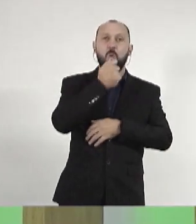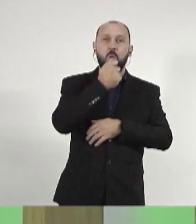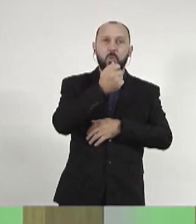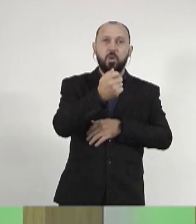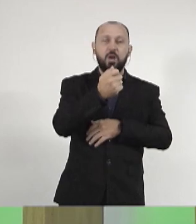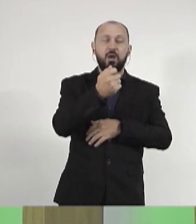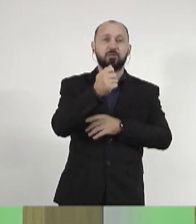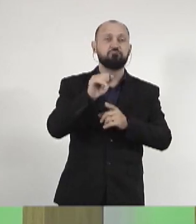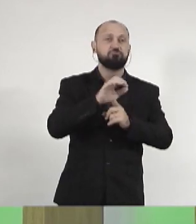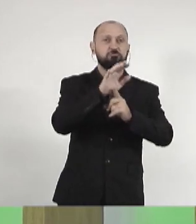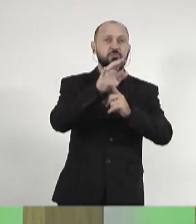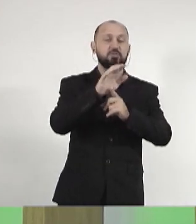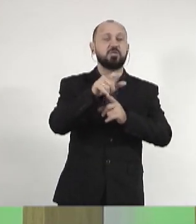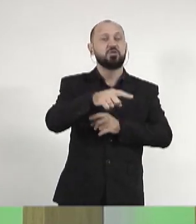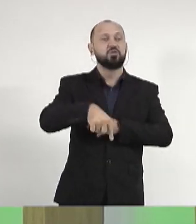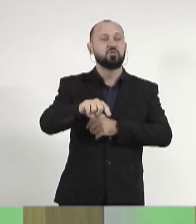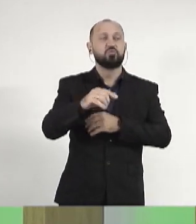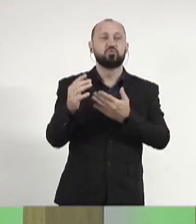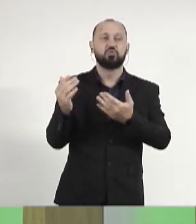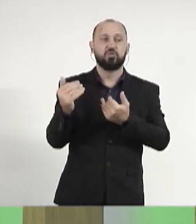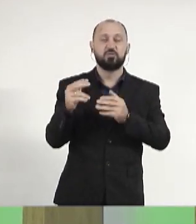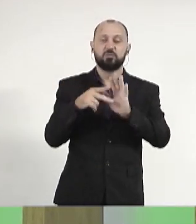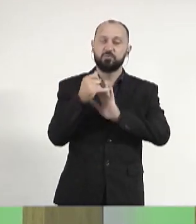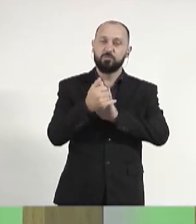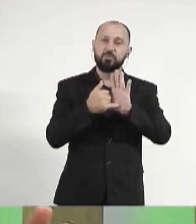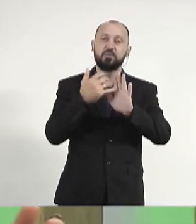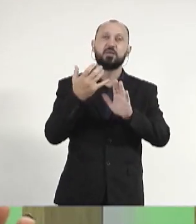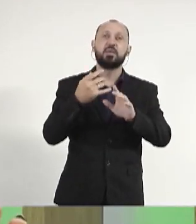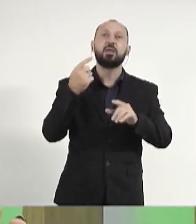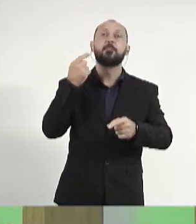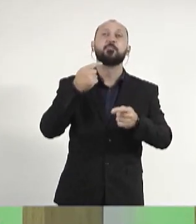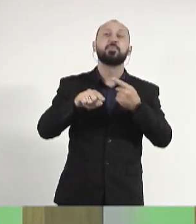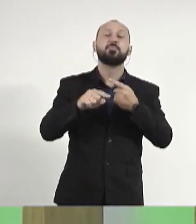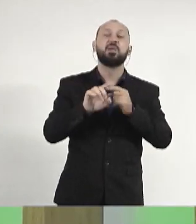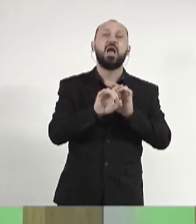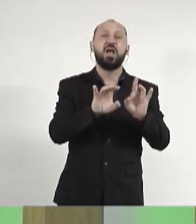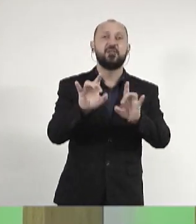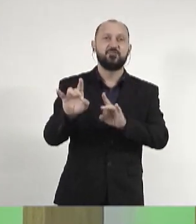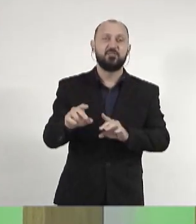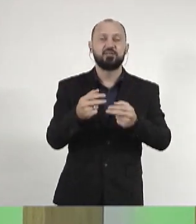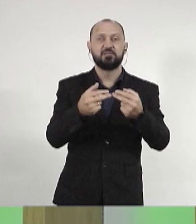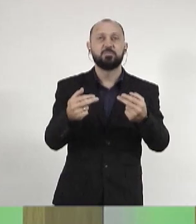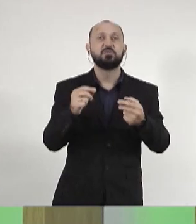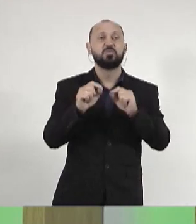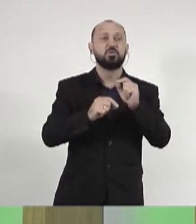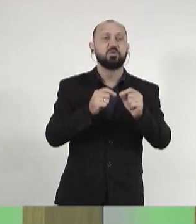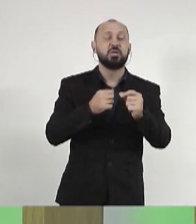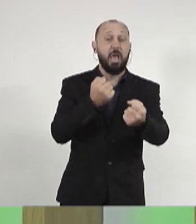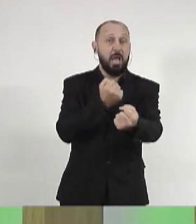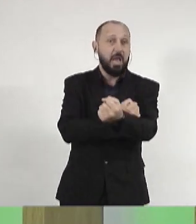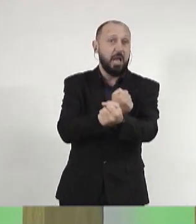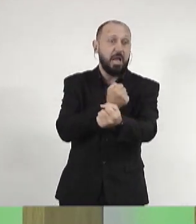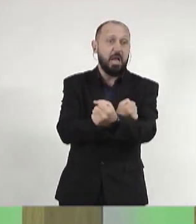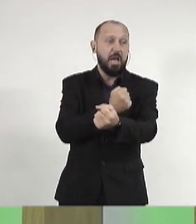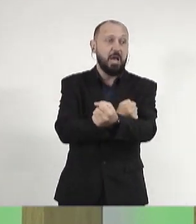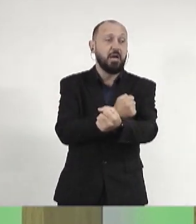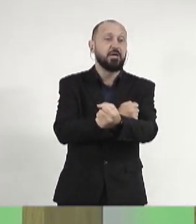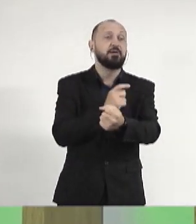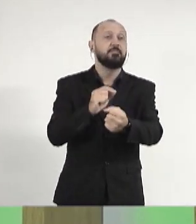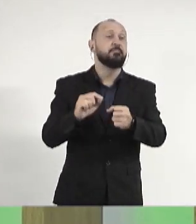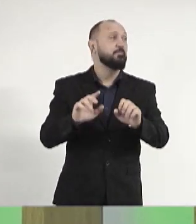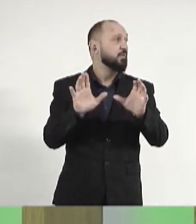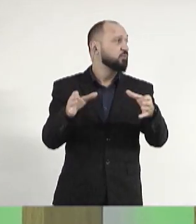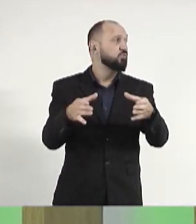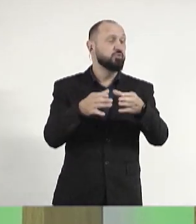eletrônicos, especialmente entre os jovens. E esse projeto quer proibir a venda, né, desses produtos que viciam justamente para